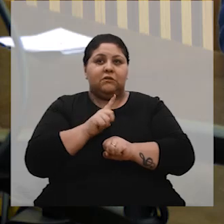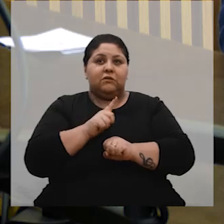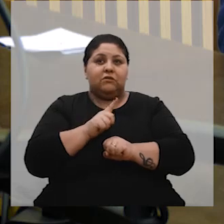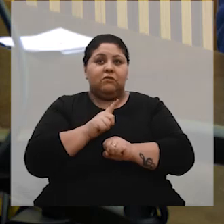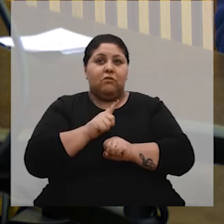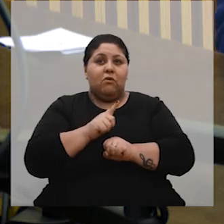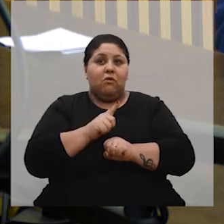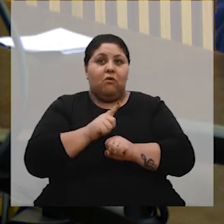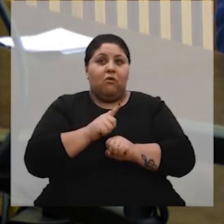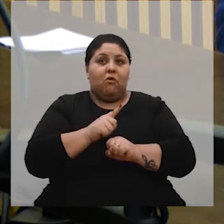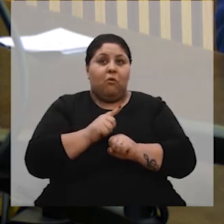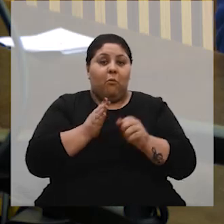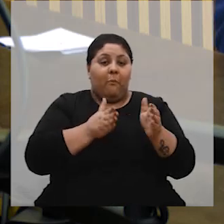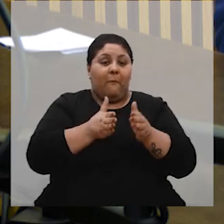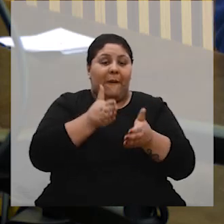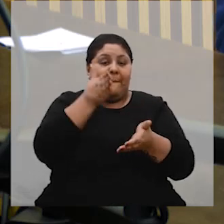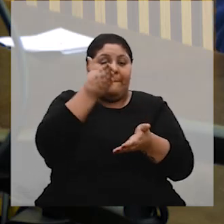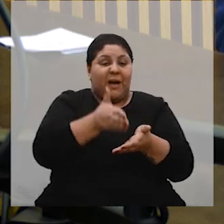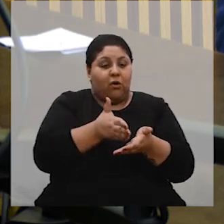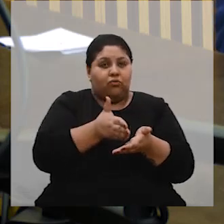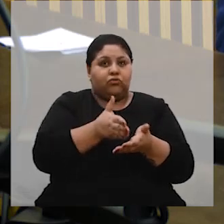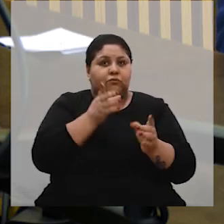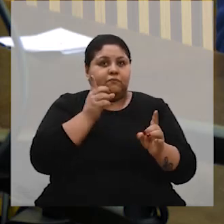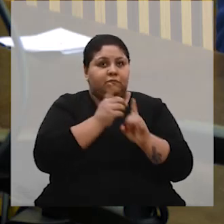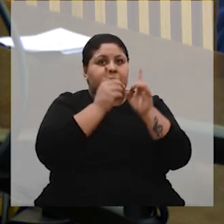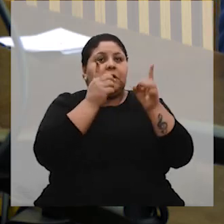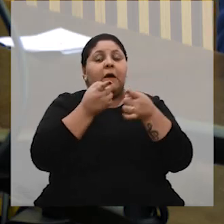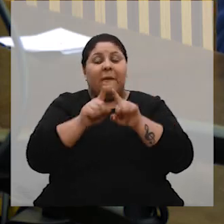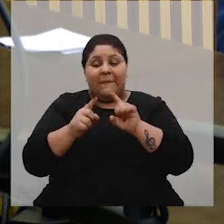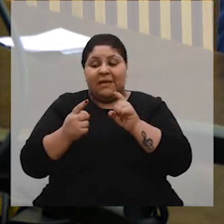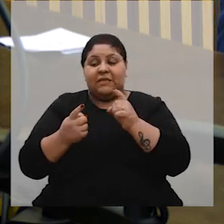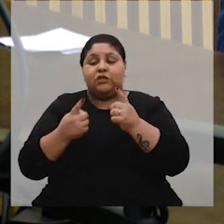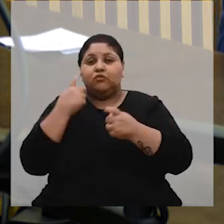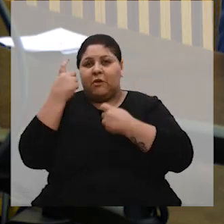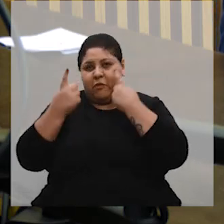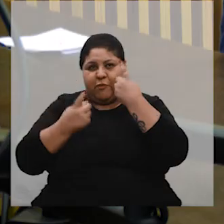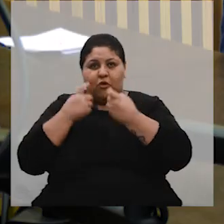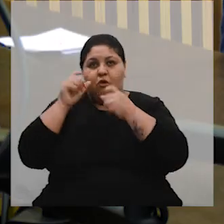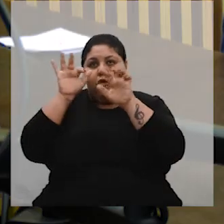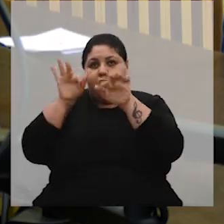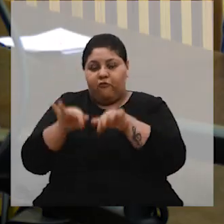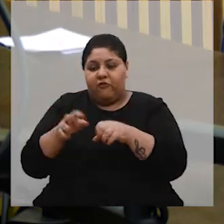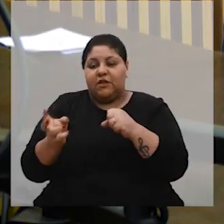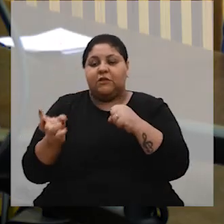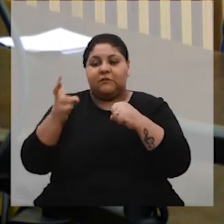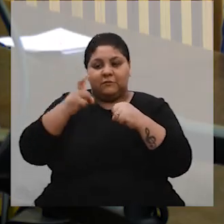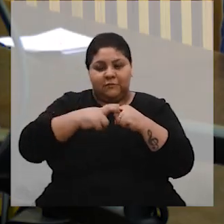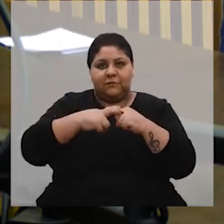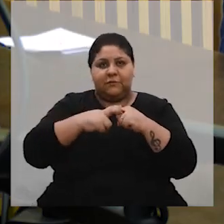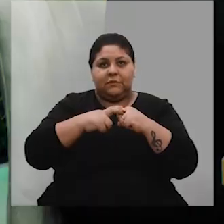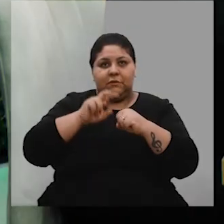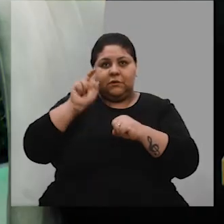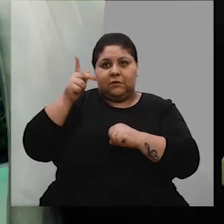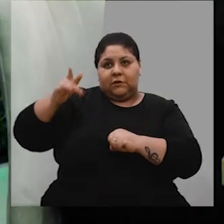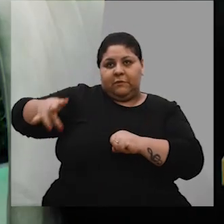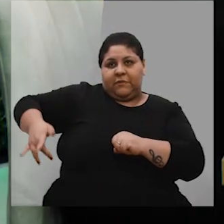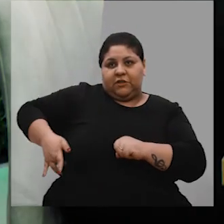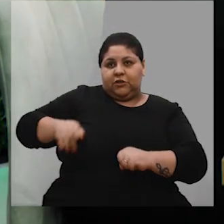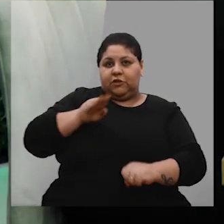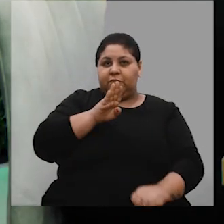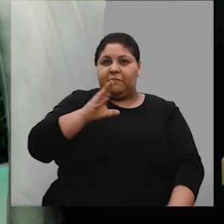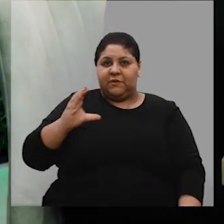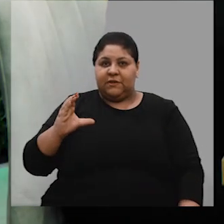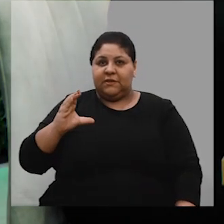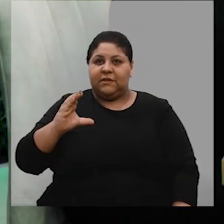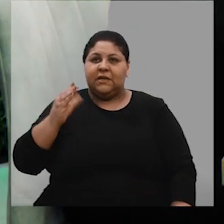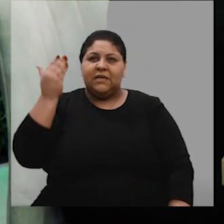de diagnóstico, mas basicamente é uma preocupação no mundo, sim, a eliminação do vírus da hepatite B e C. Doutora Leonora, sei que